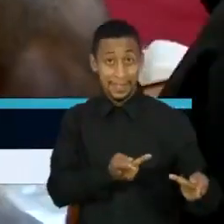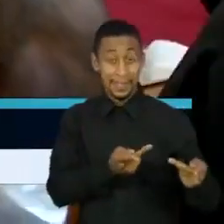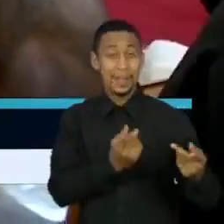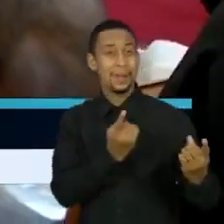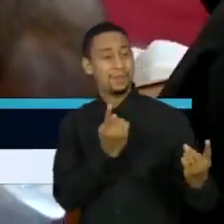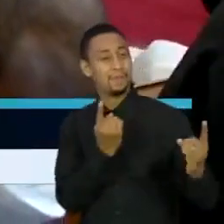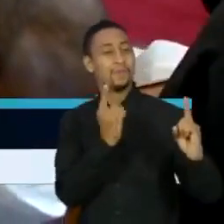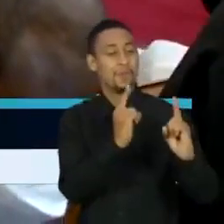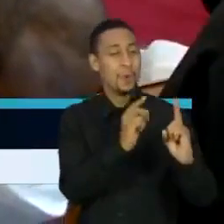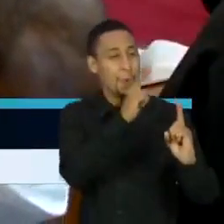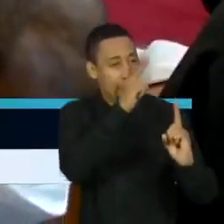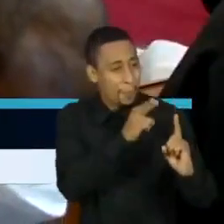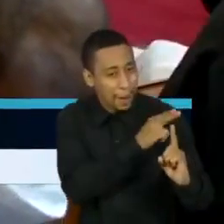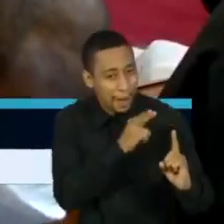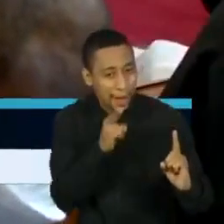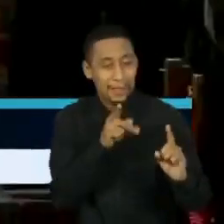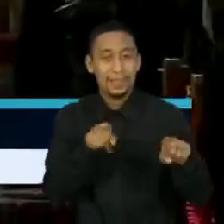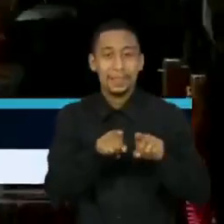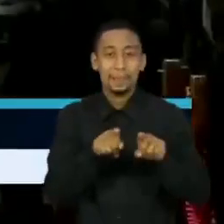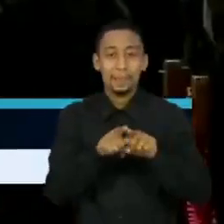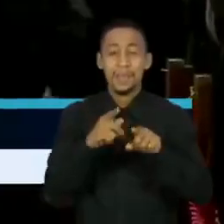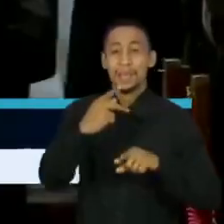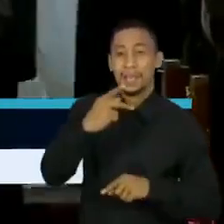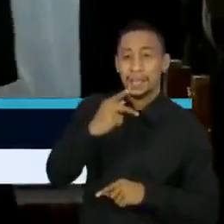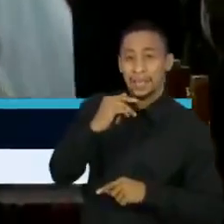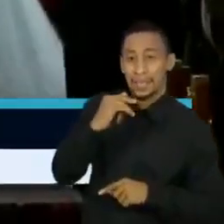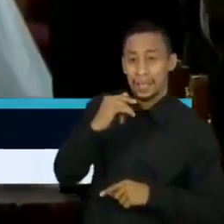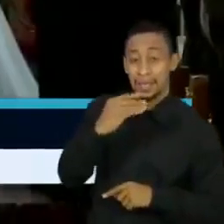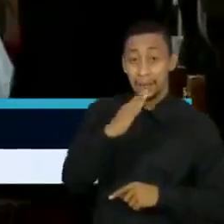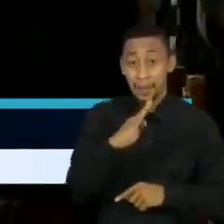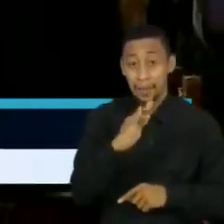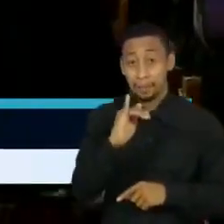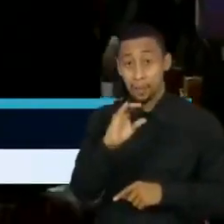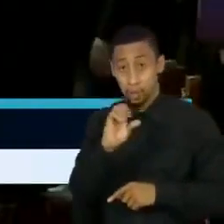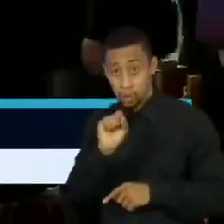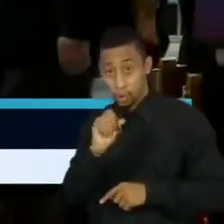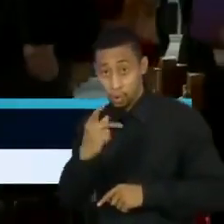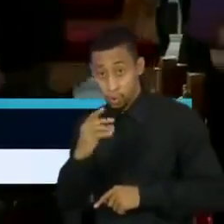com padres e bispos cristãos em Bagdá e deve ficar no país até domingo.